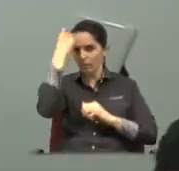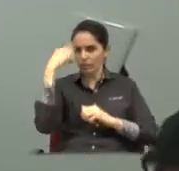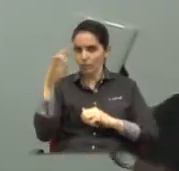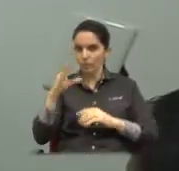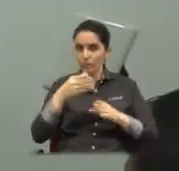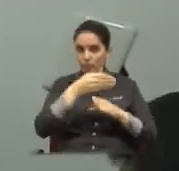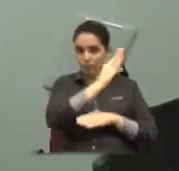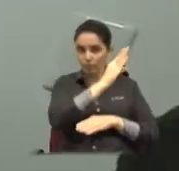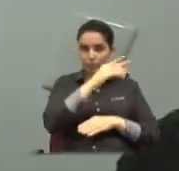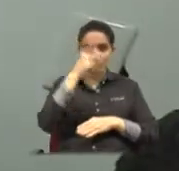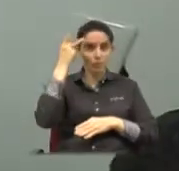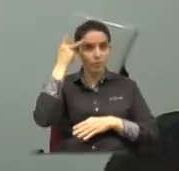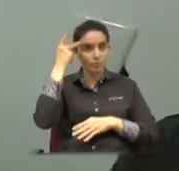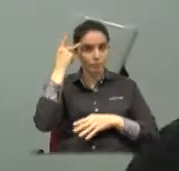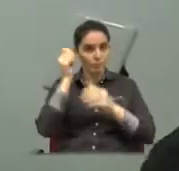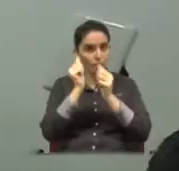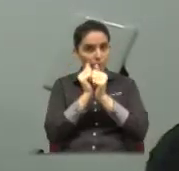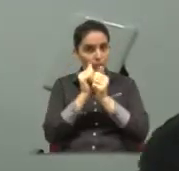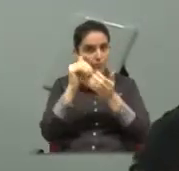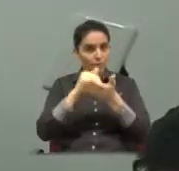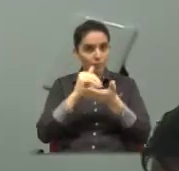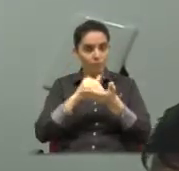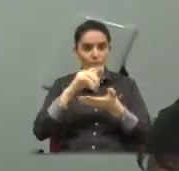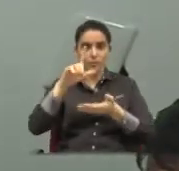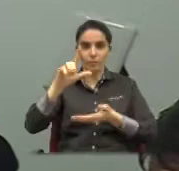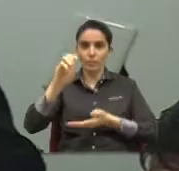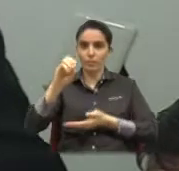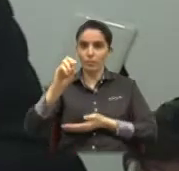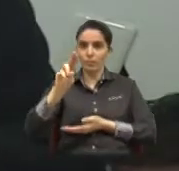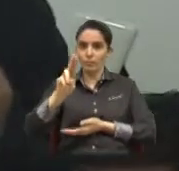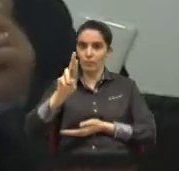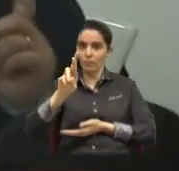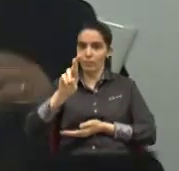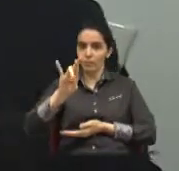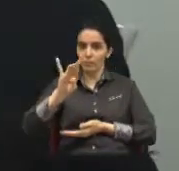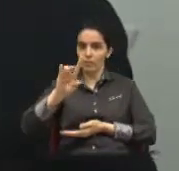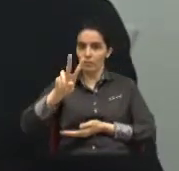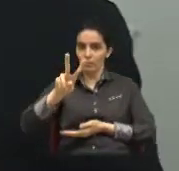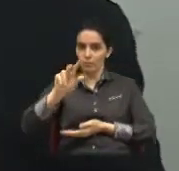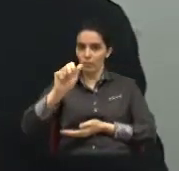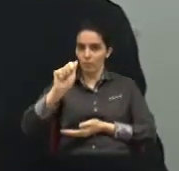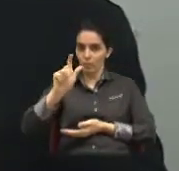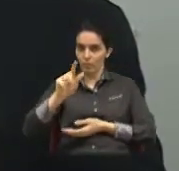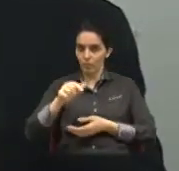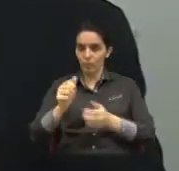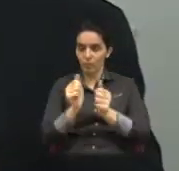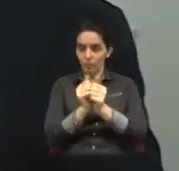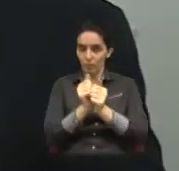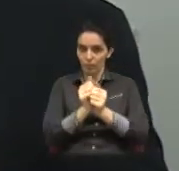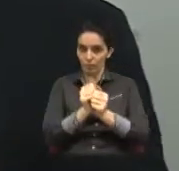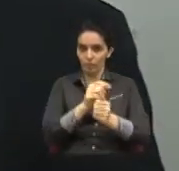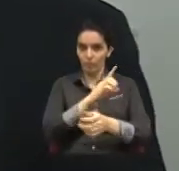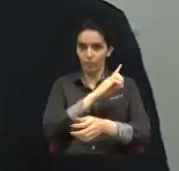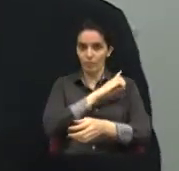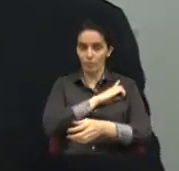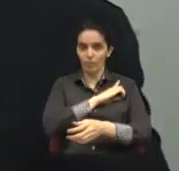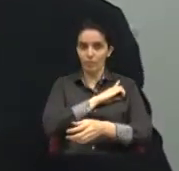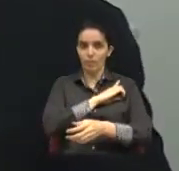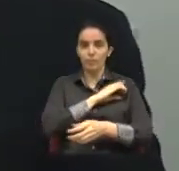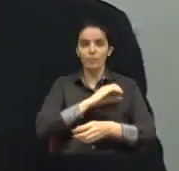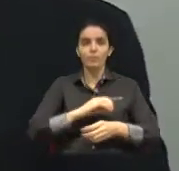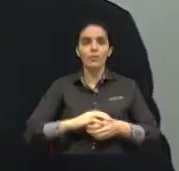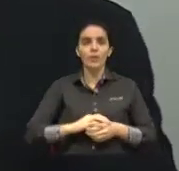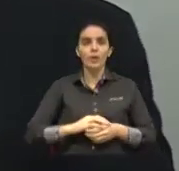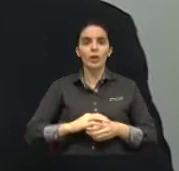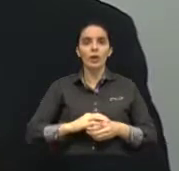Lourival Gomes, que é o secretário da Administração, juntamente com a deputada Célia Leão, que agendou